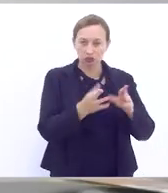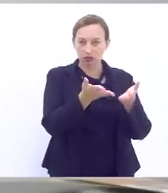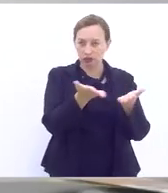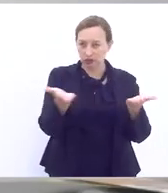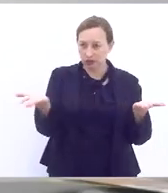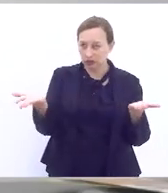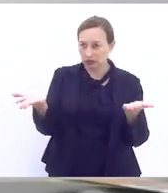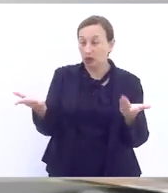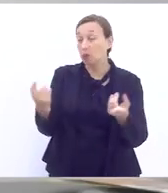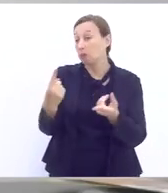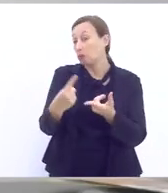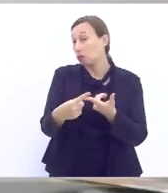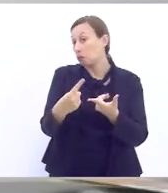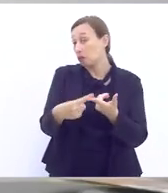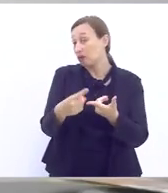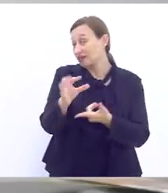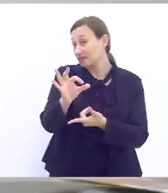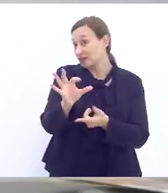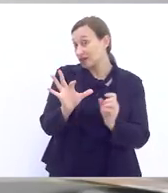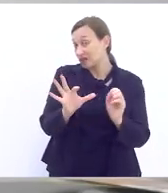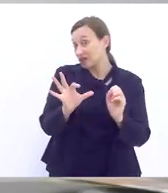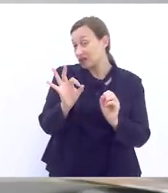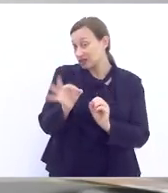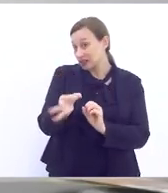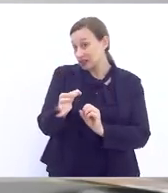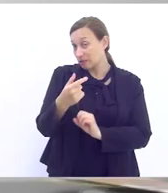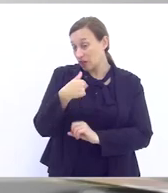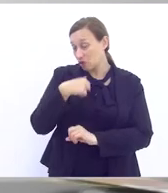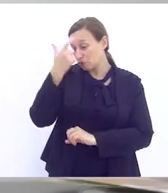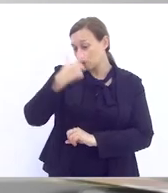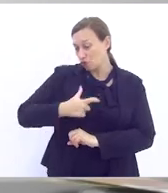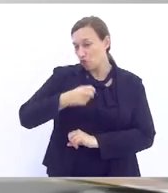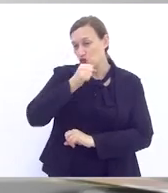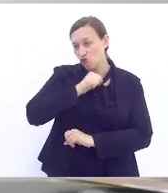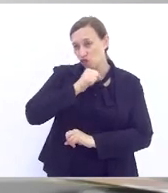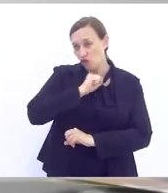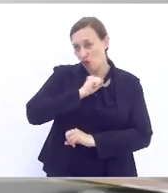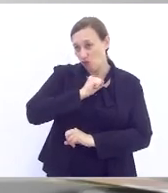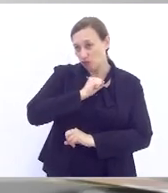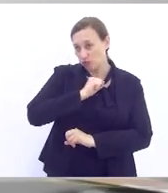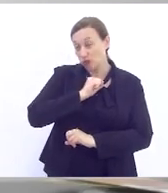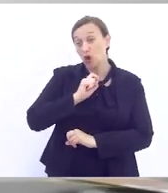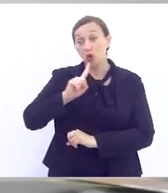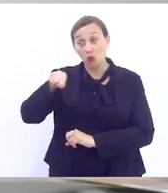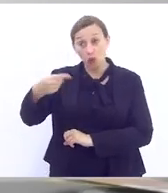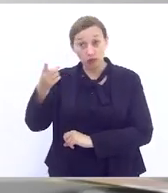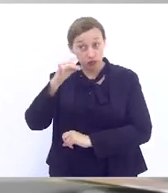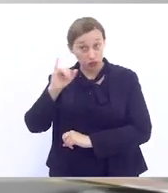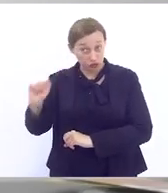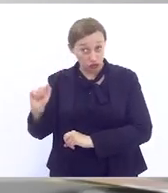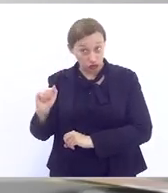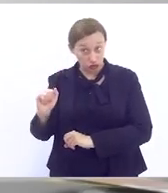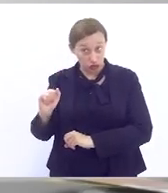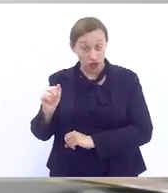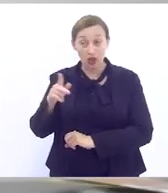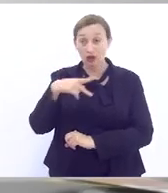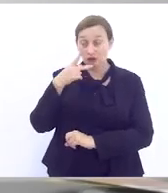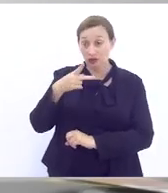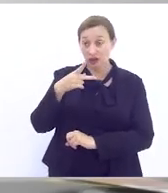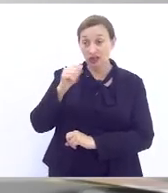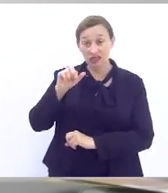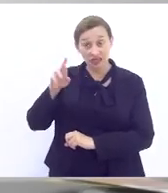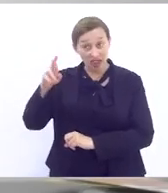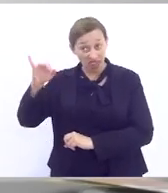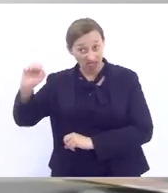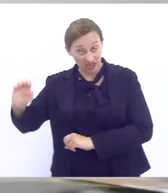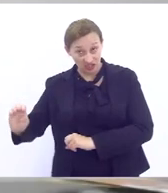porque seguramente eu sou mais velho e eu fiz outro dia isso nas na ceaerj